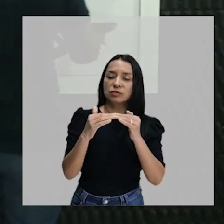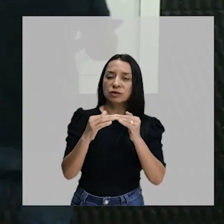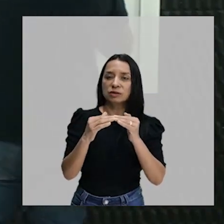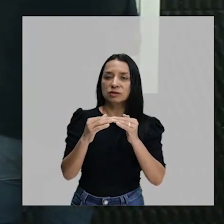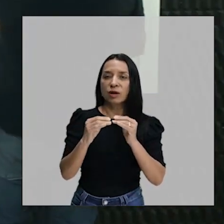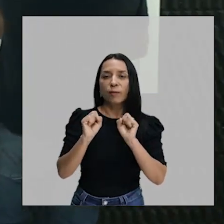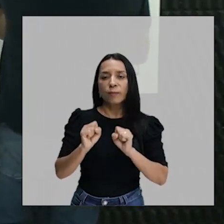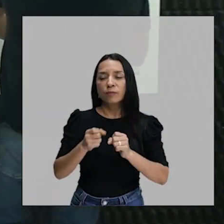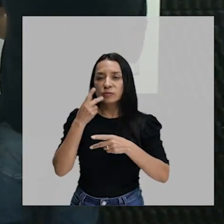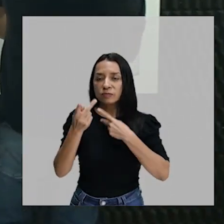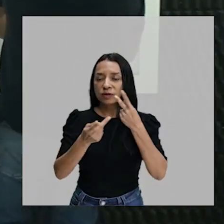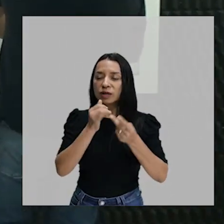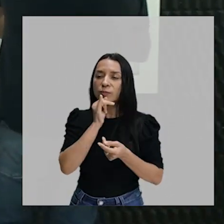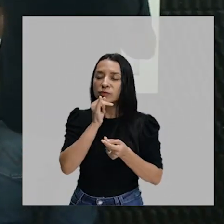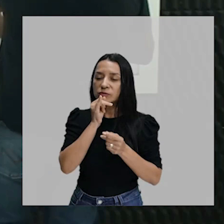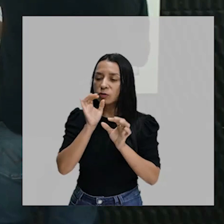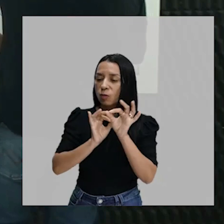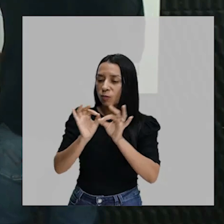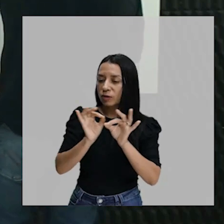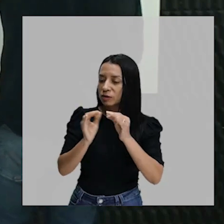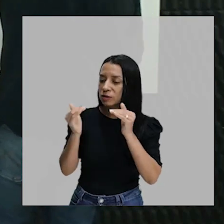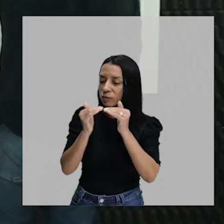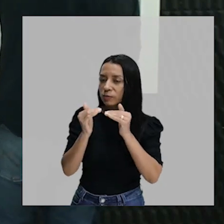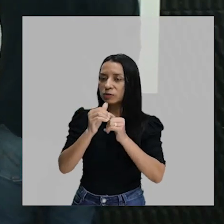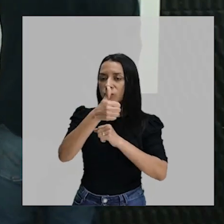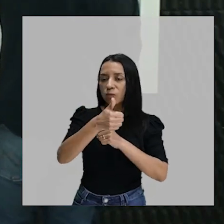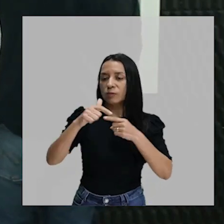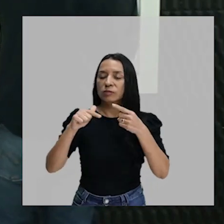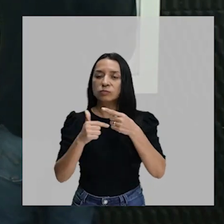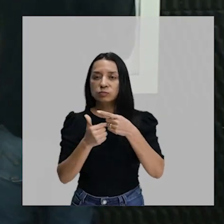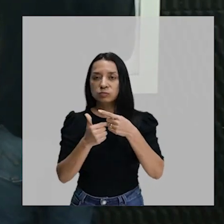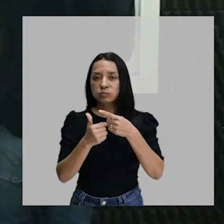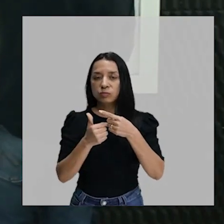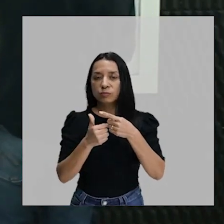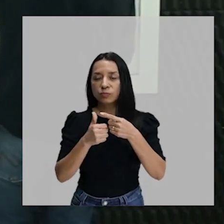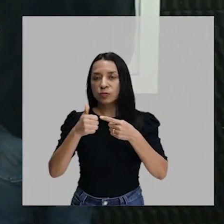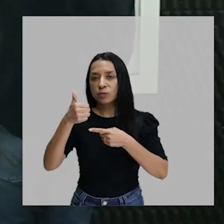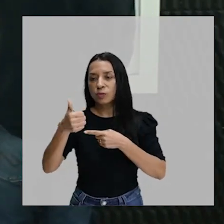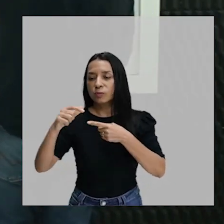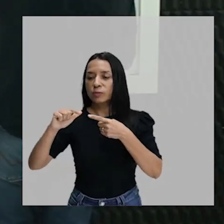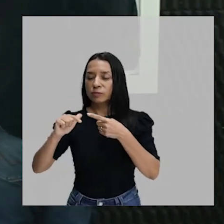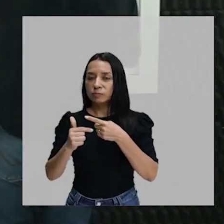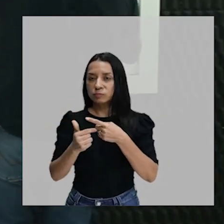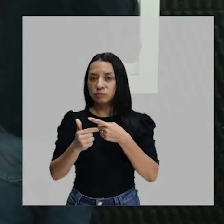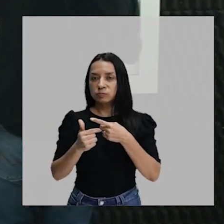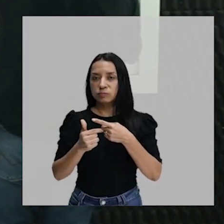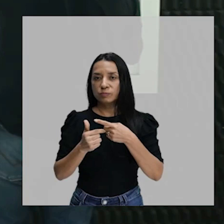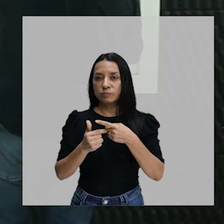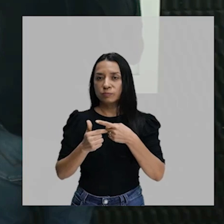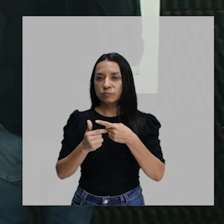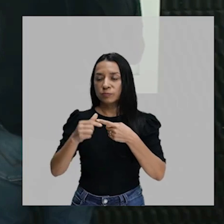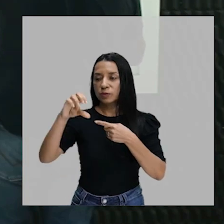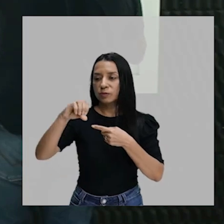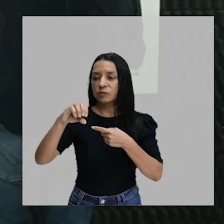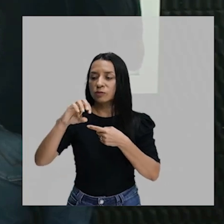ó por exemplo vou arrumar uma proporção aqui um para dois um para dois e aqui